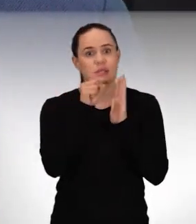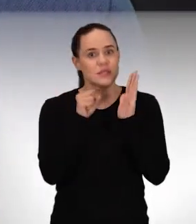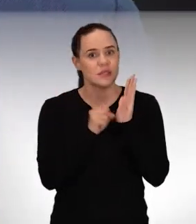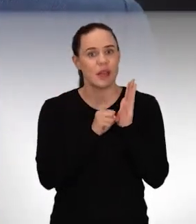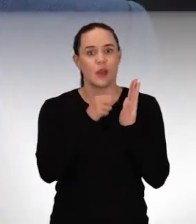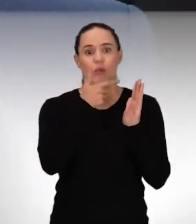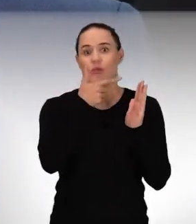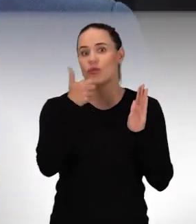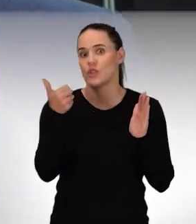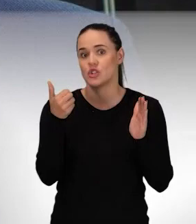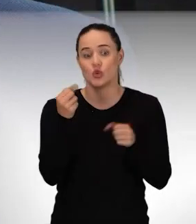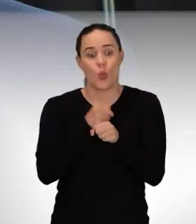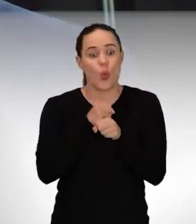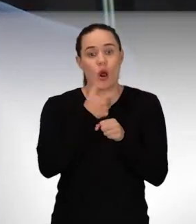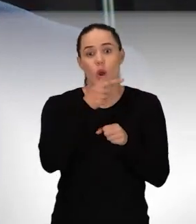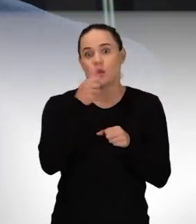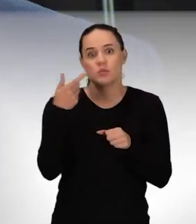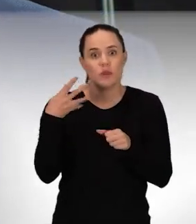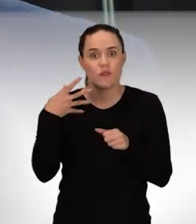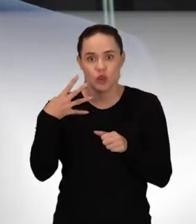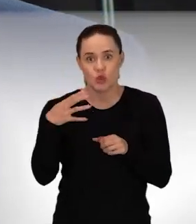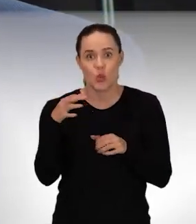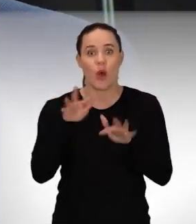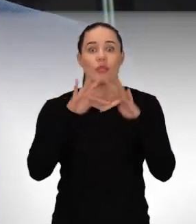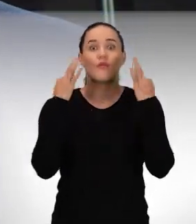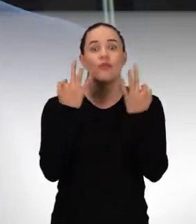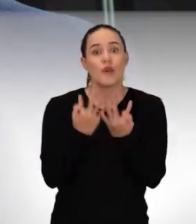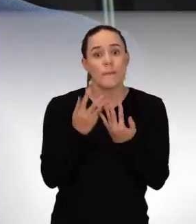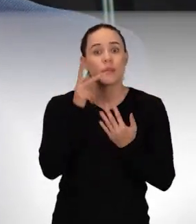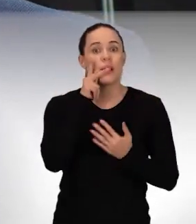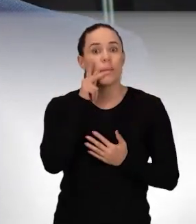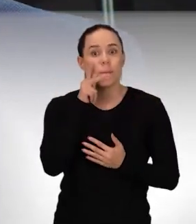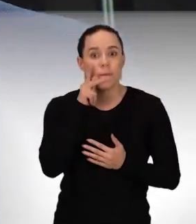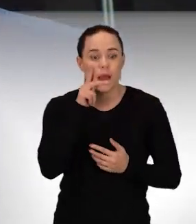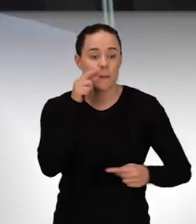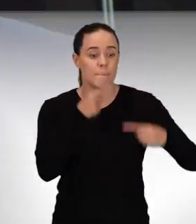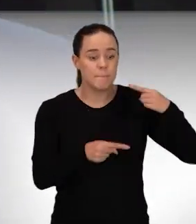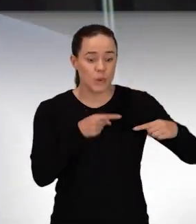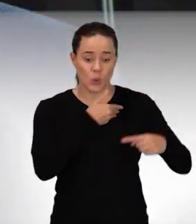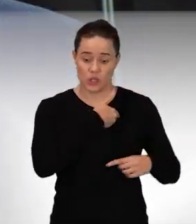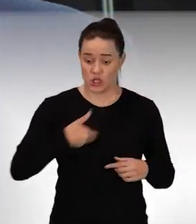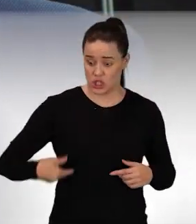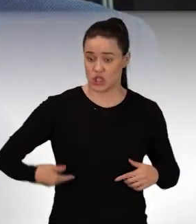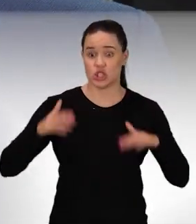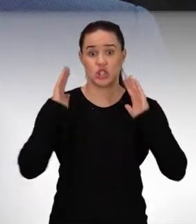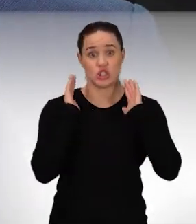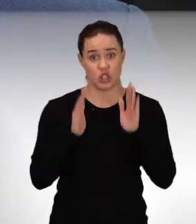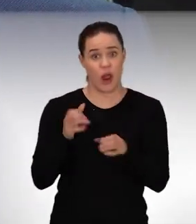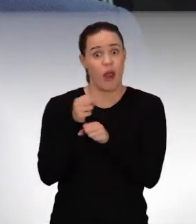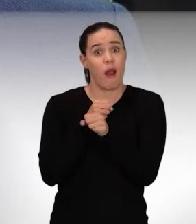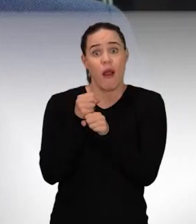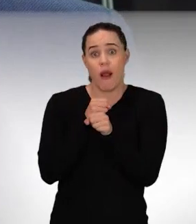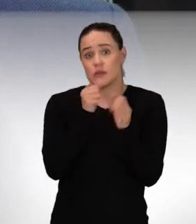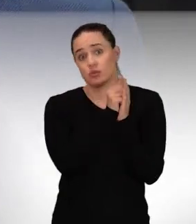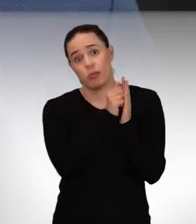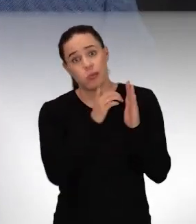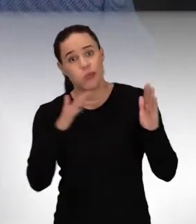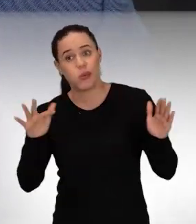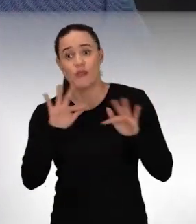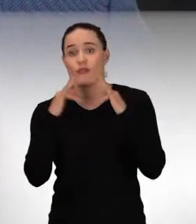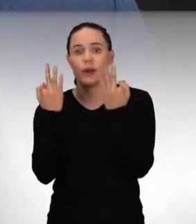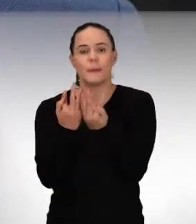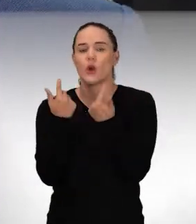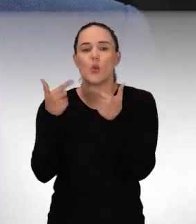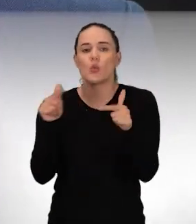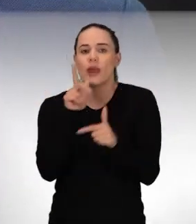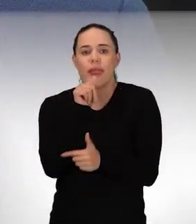século XXI, 2024, terem famílias na Paraíba, com todas as políticas públicas que já foram geradas nos últimos anos, famílias não